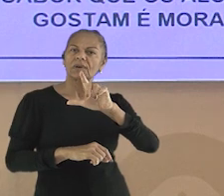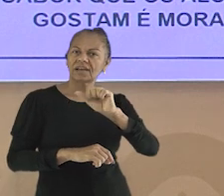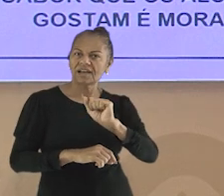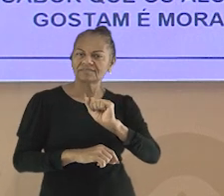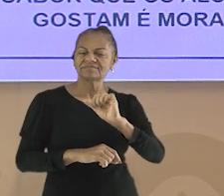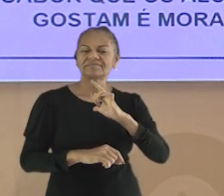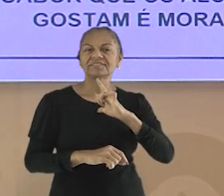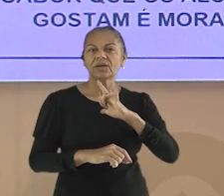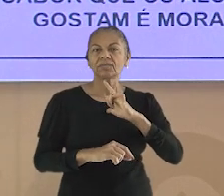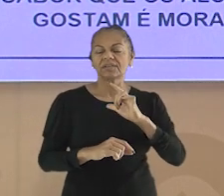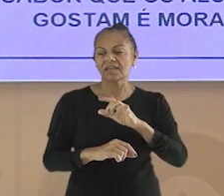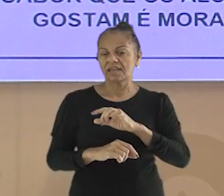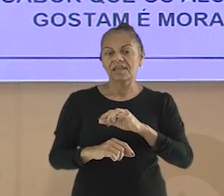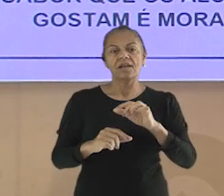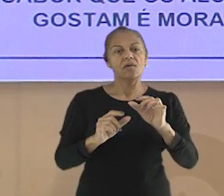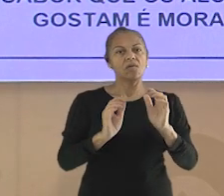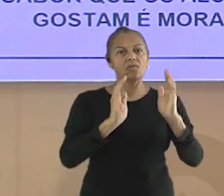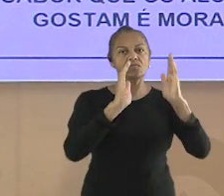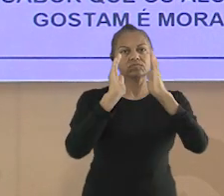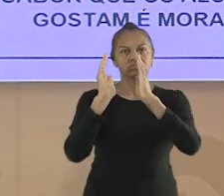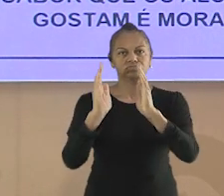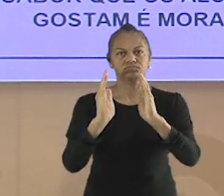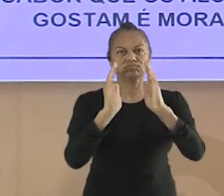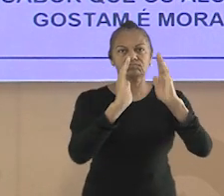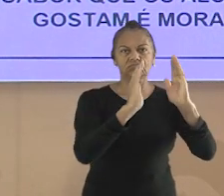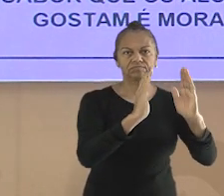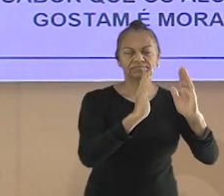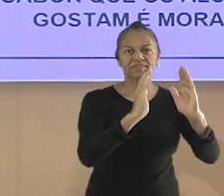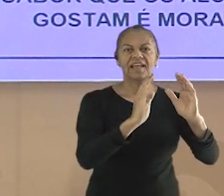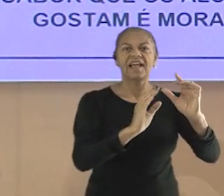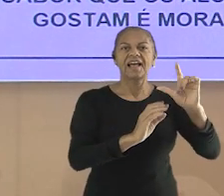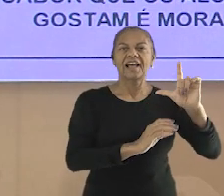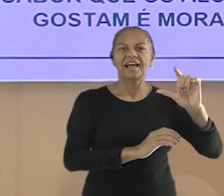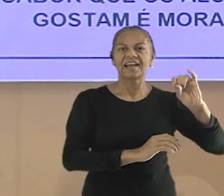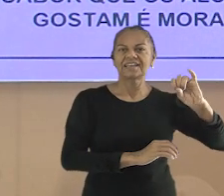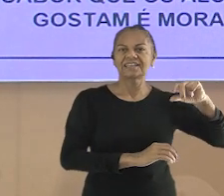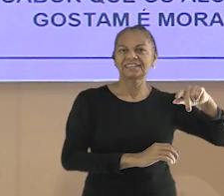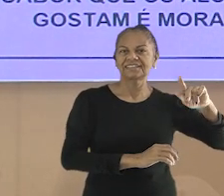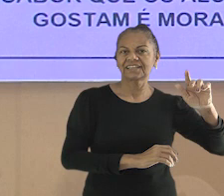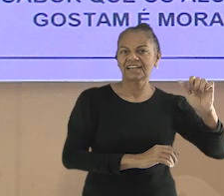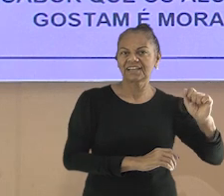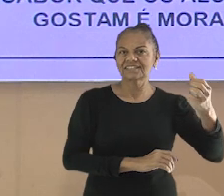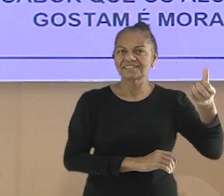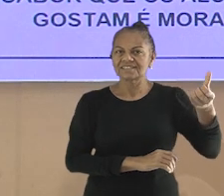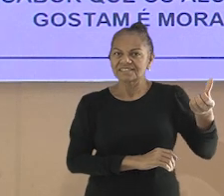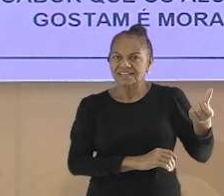professor Rafael, temos 2 colunas e 6 linhas.